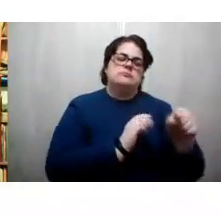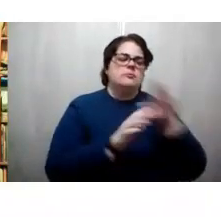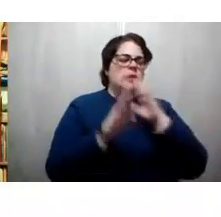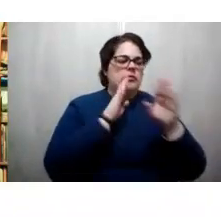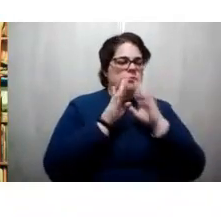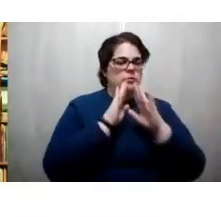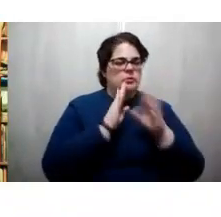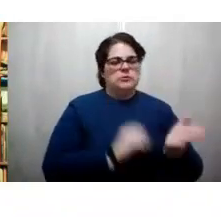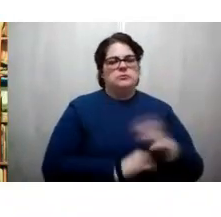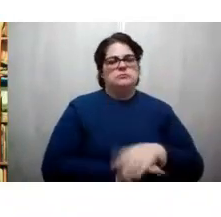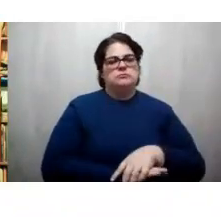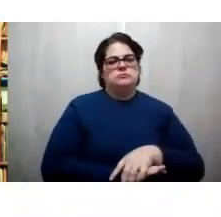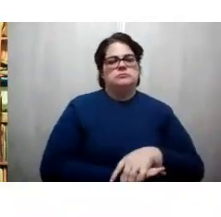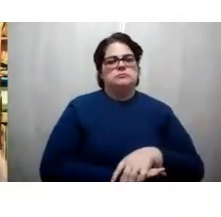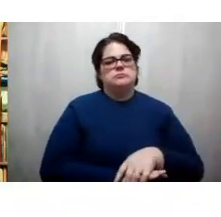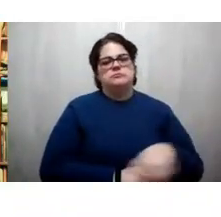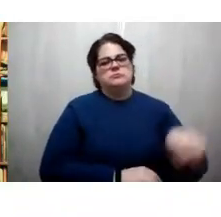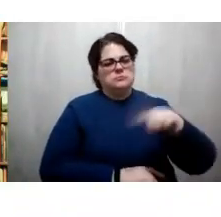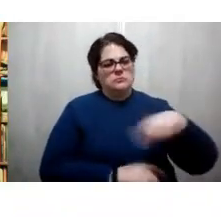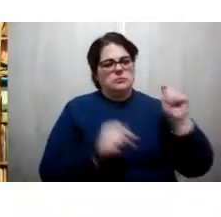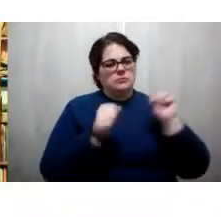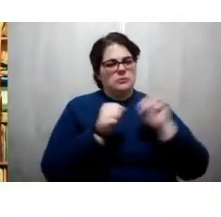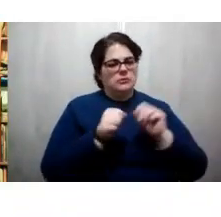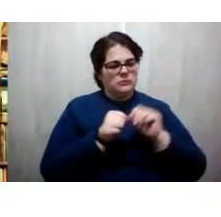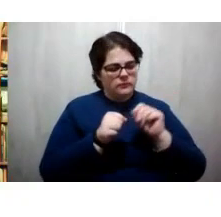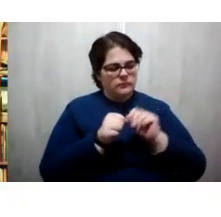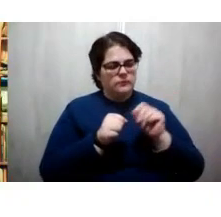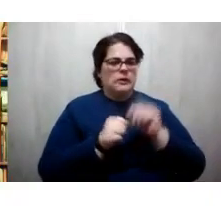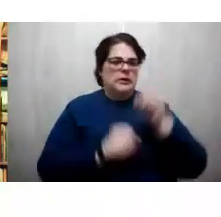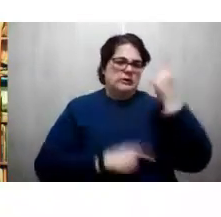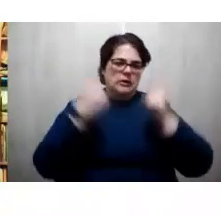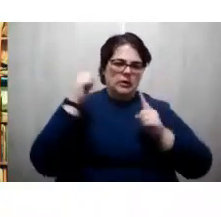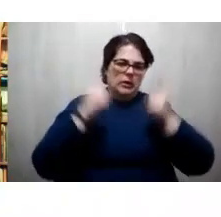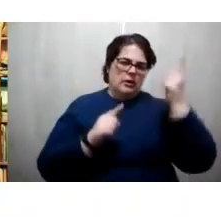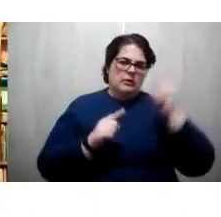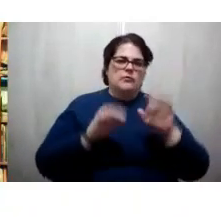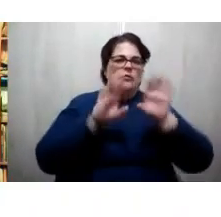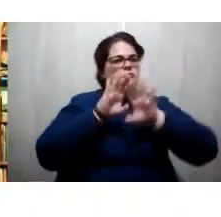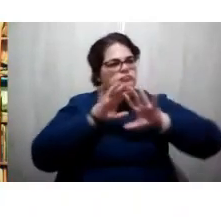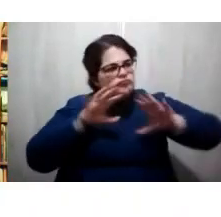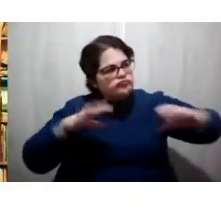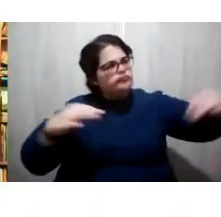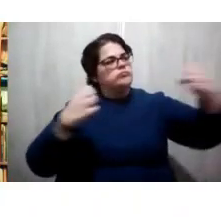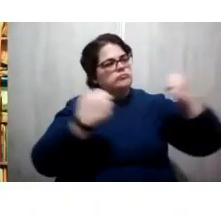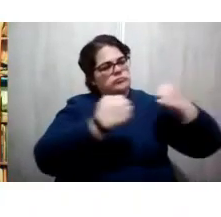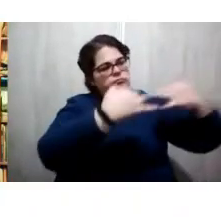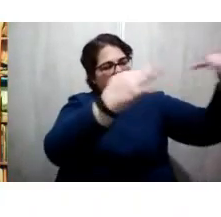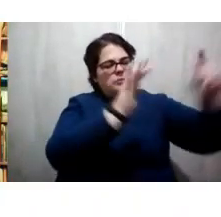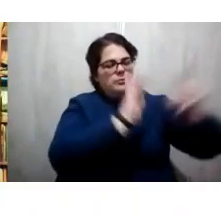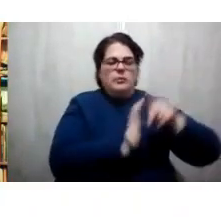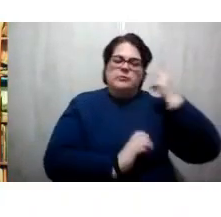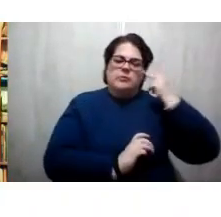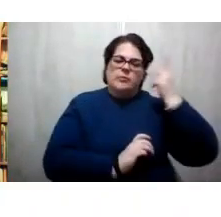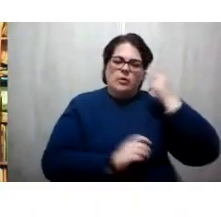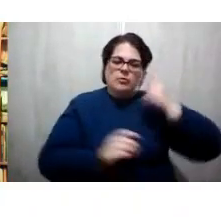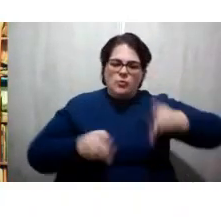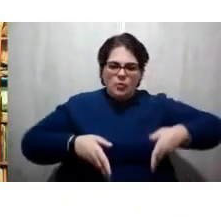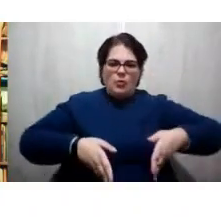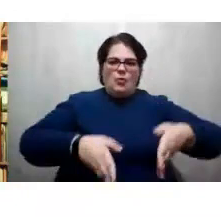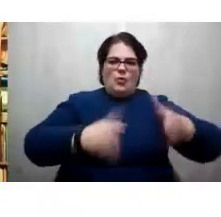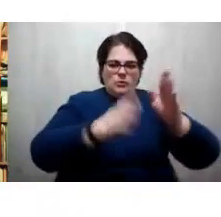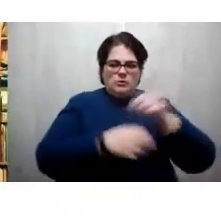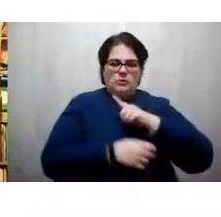nós fazemos o carnaval no sambódromo, no camarote da cidade, no sambódromo de São Paulo. E aí,